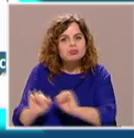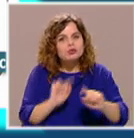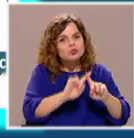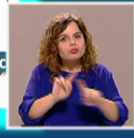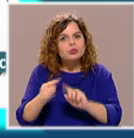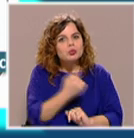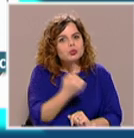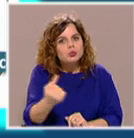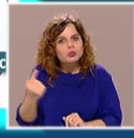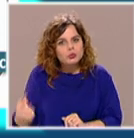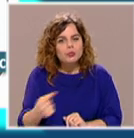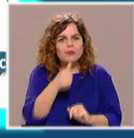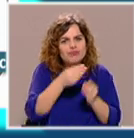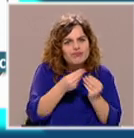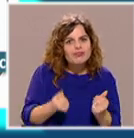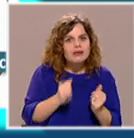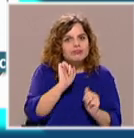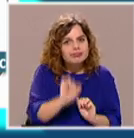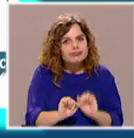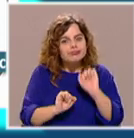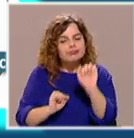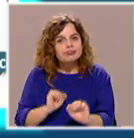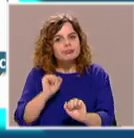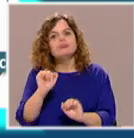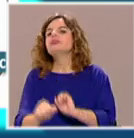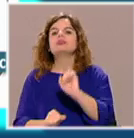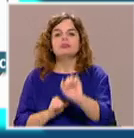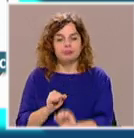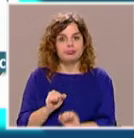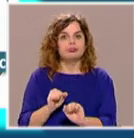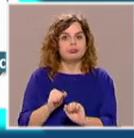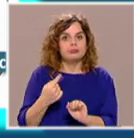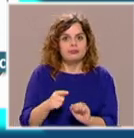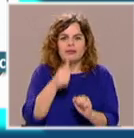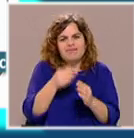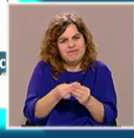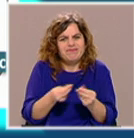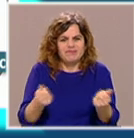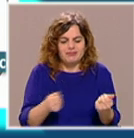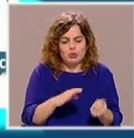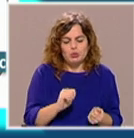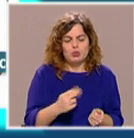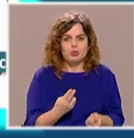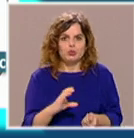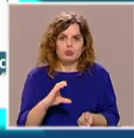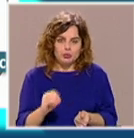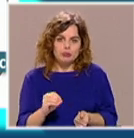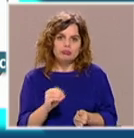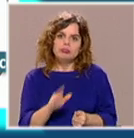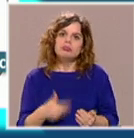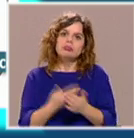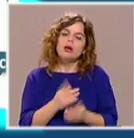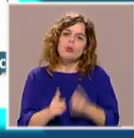estes, do suco pancreático, do suco intestinal e da bilis, que são libertados no intestino delgado, no duodeno, vão então